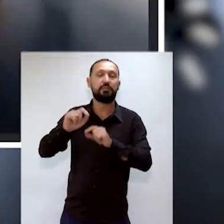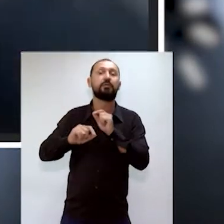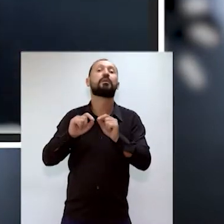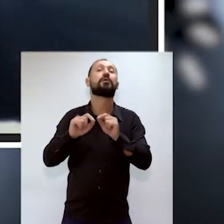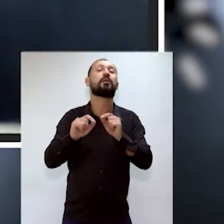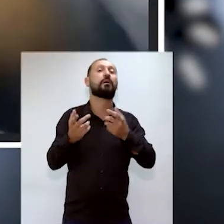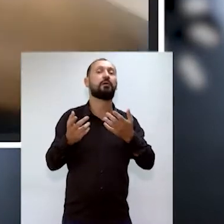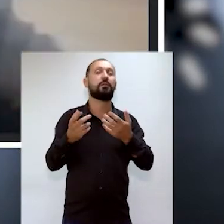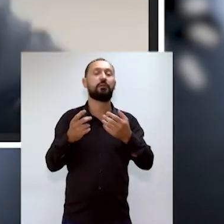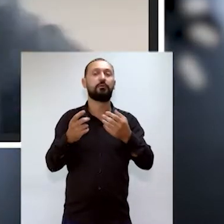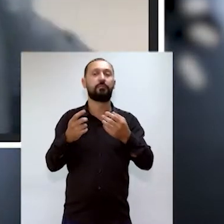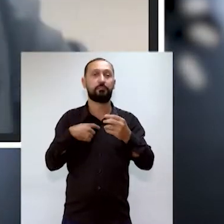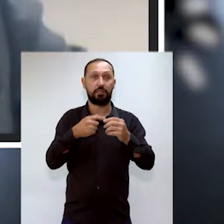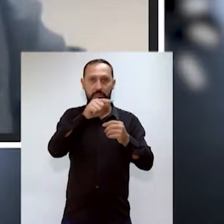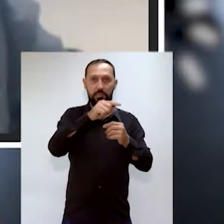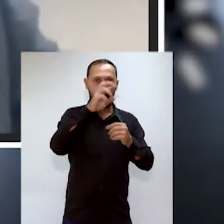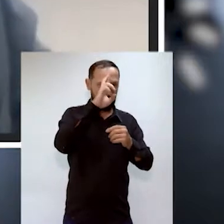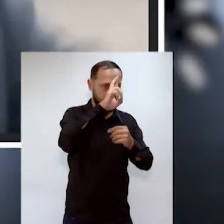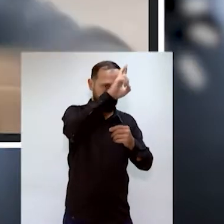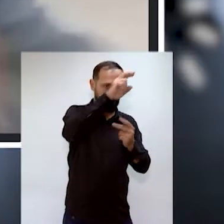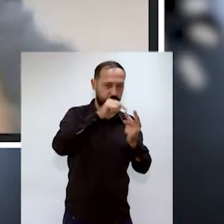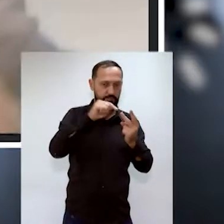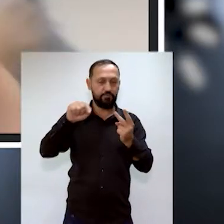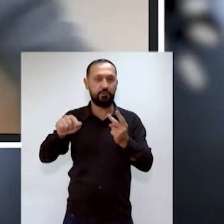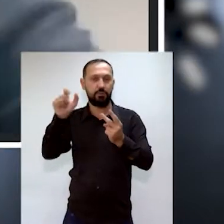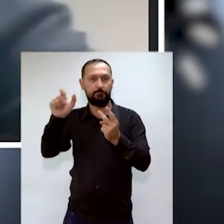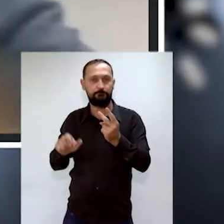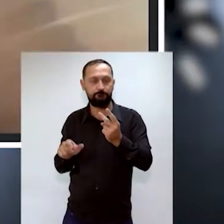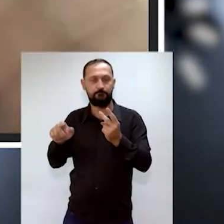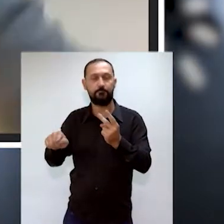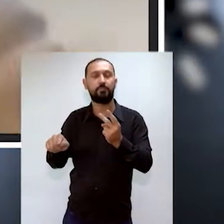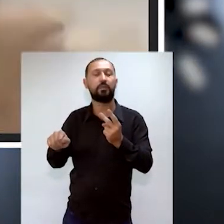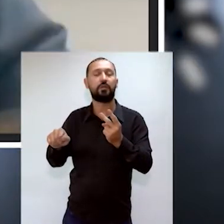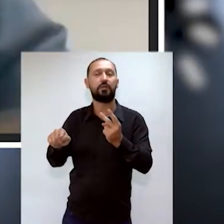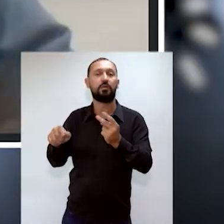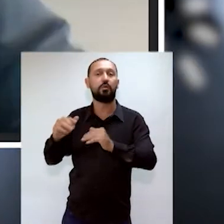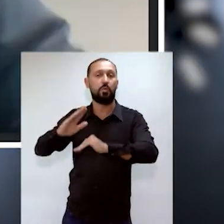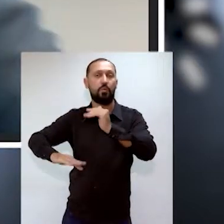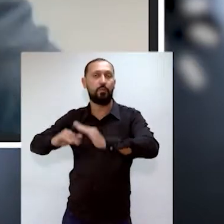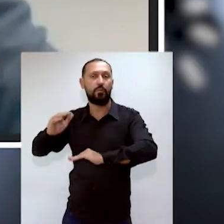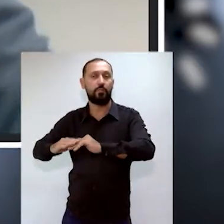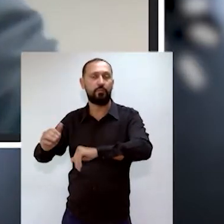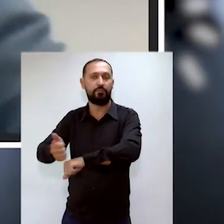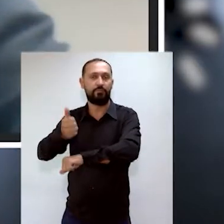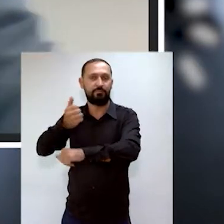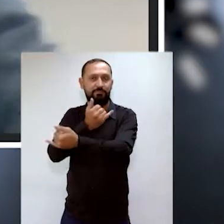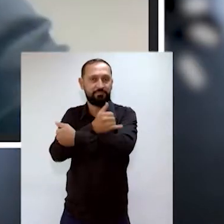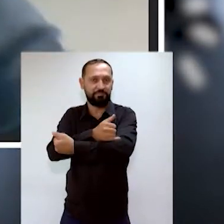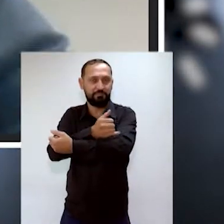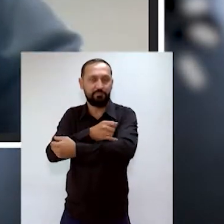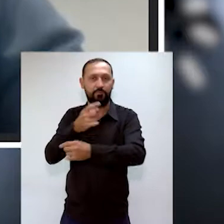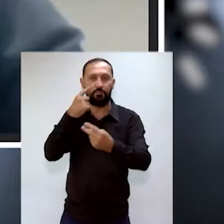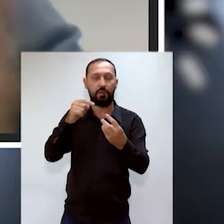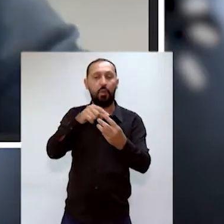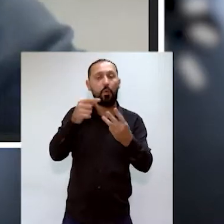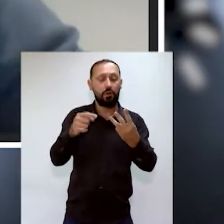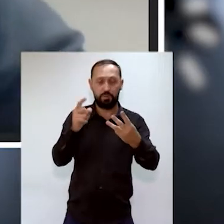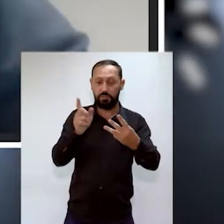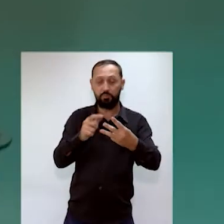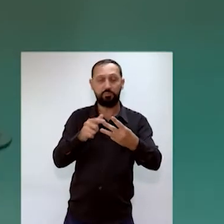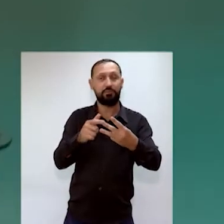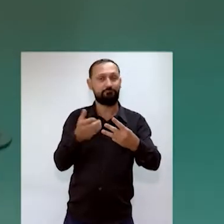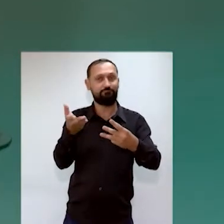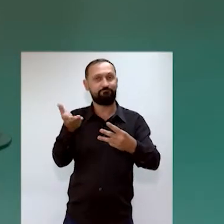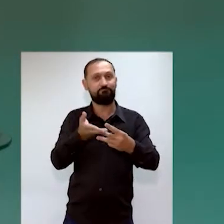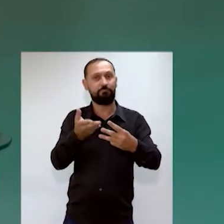faculdade, a gente tem um empregador e um empregado. Aí na terceirização a gente tem 3 sujeitos ao invés de 2,